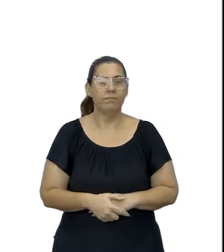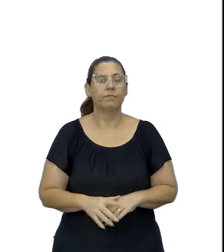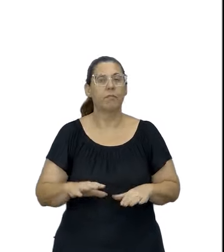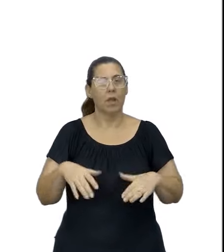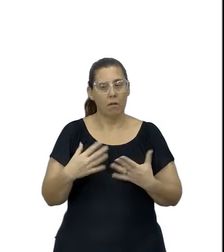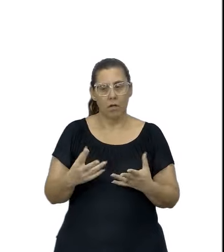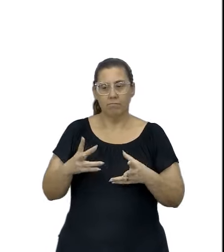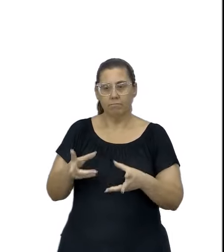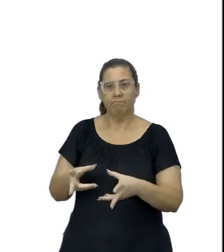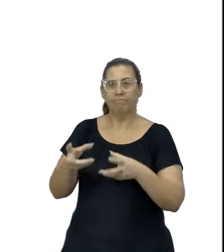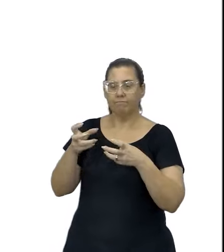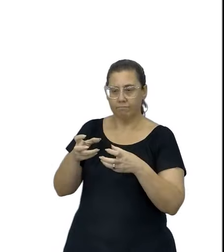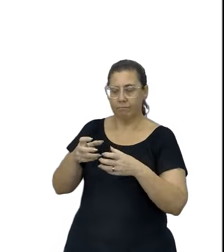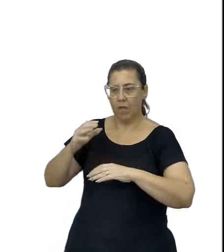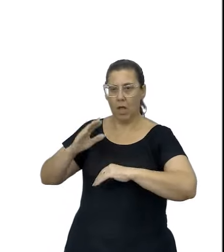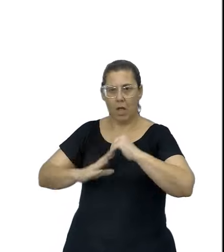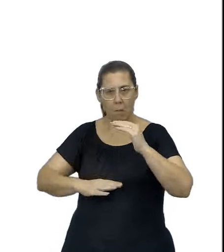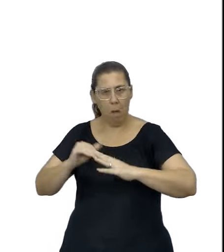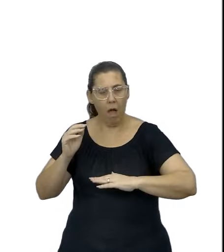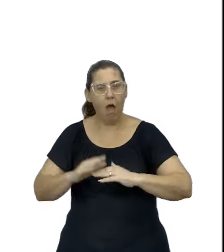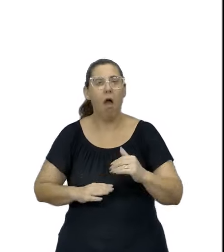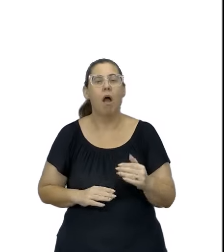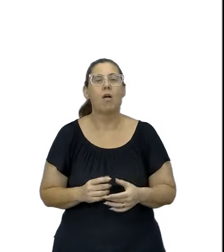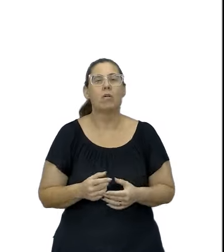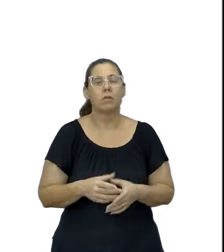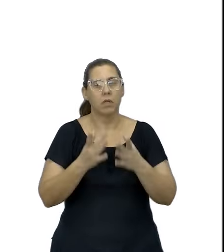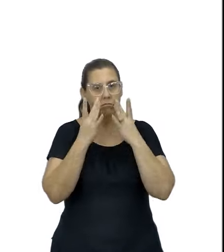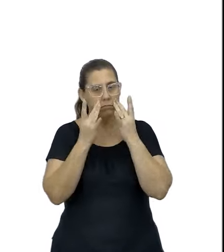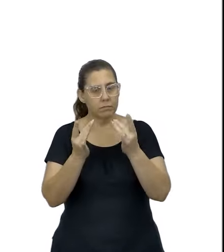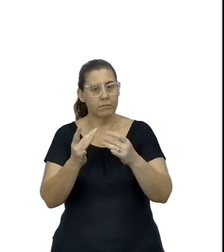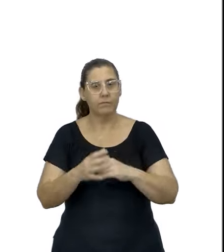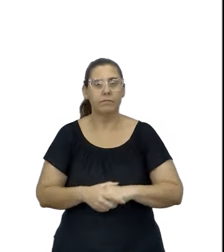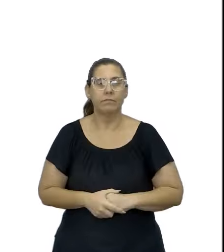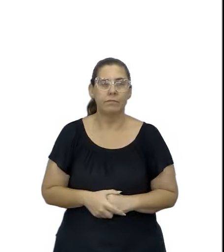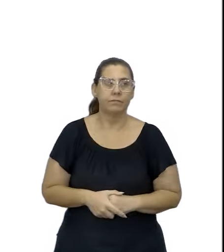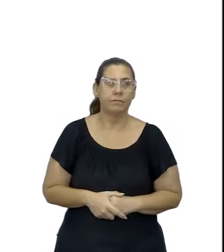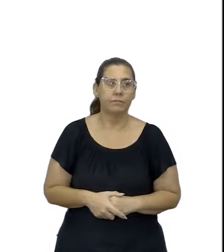olhar para as habilidades que são mobilizadas, estar atento a elas.